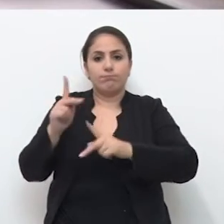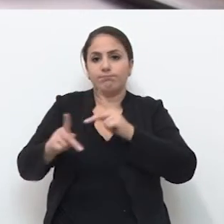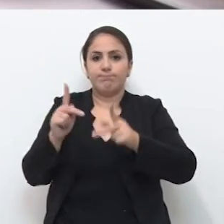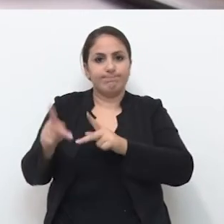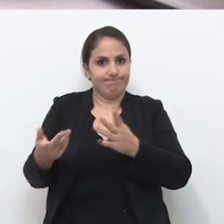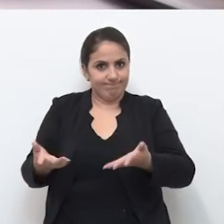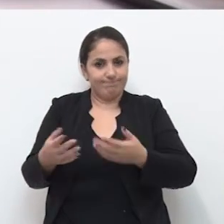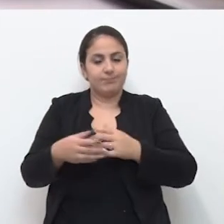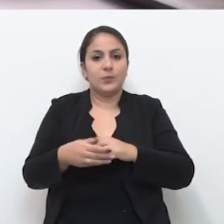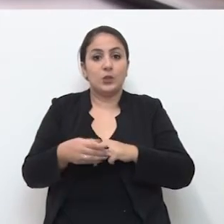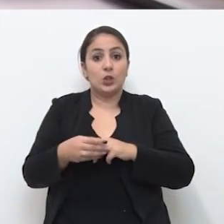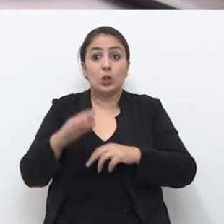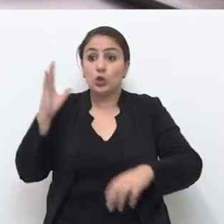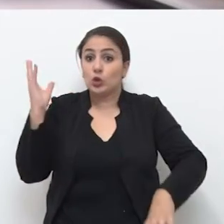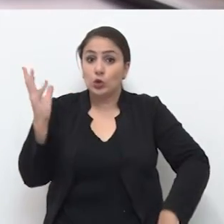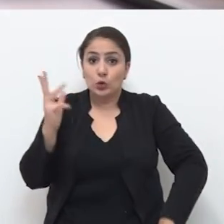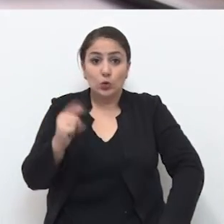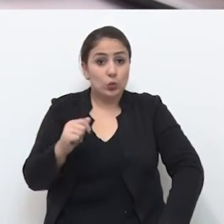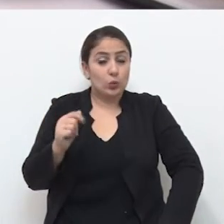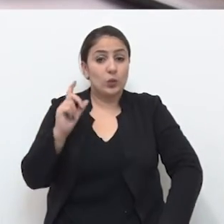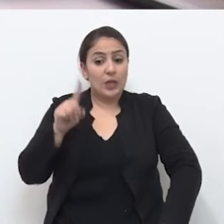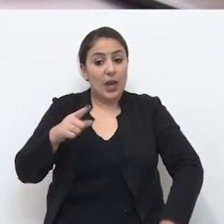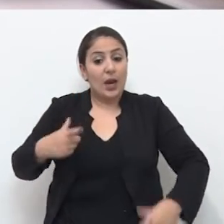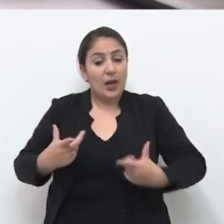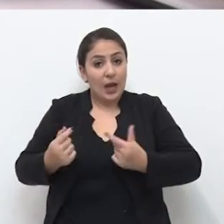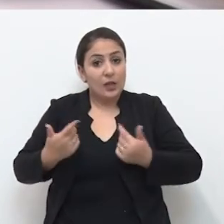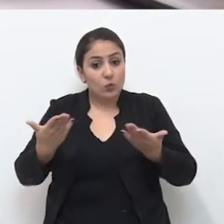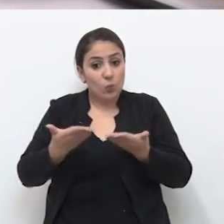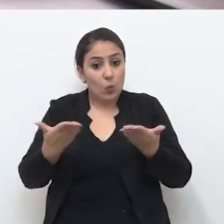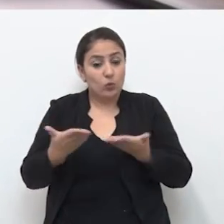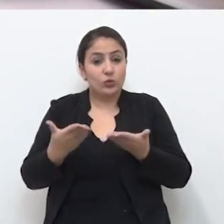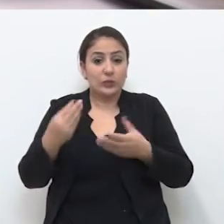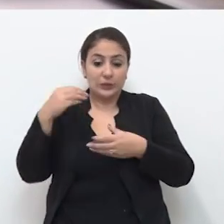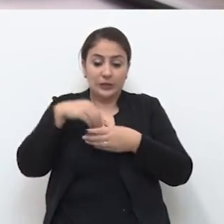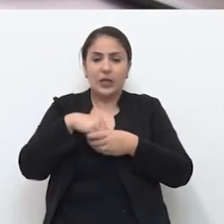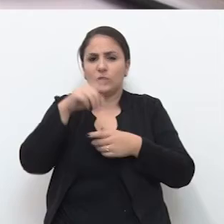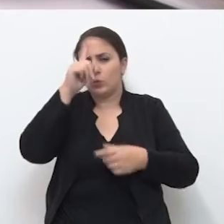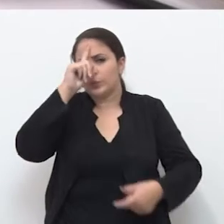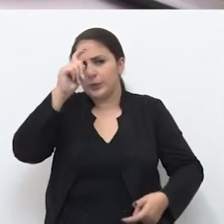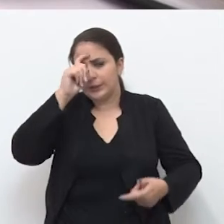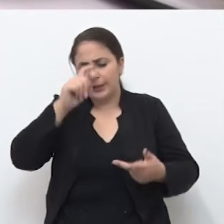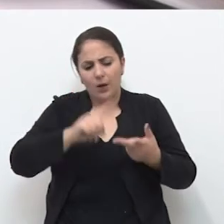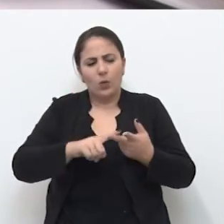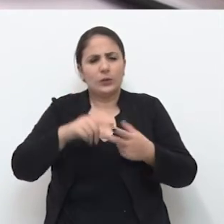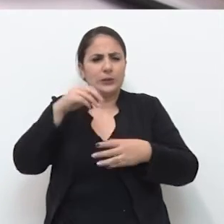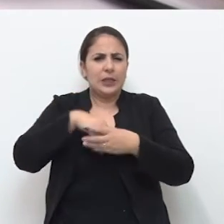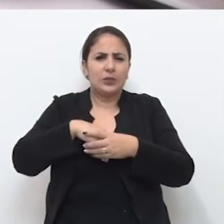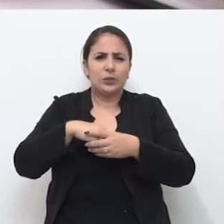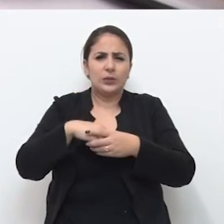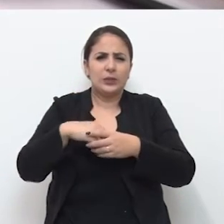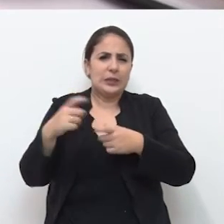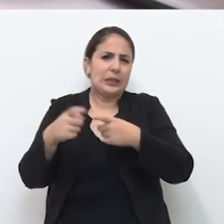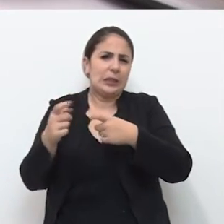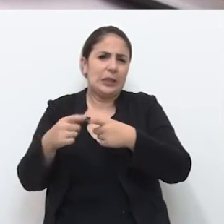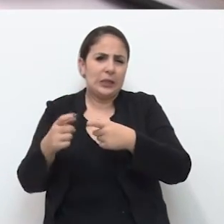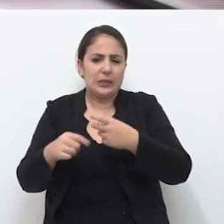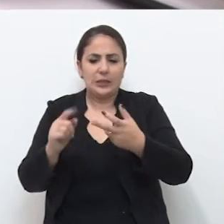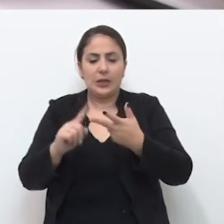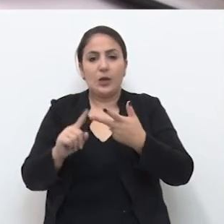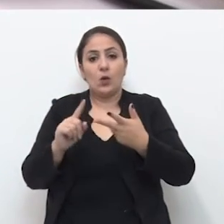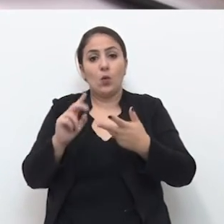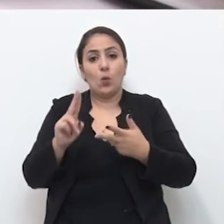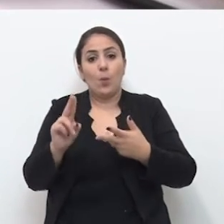povo, né? Tudo que é gasto hoje dentro de hospitais, dentro de ambulatórios,